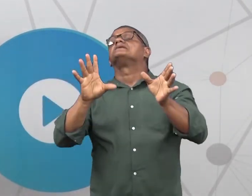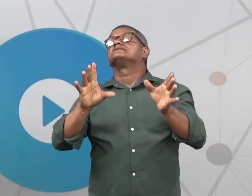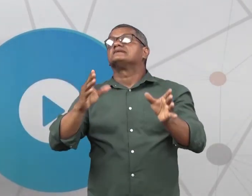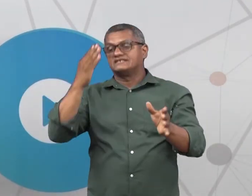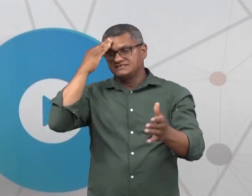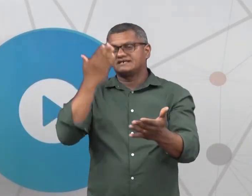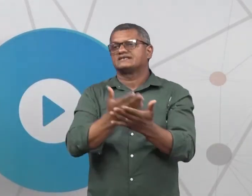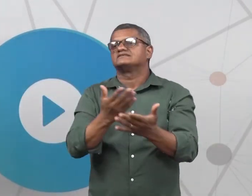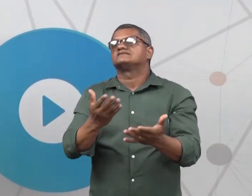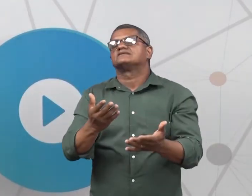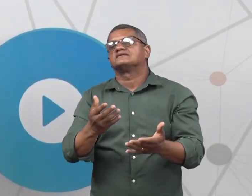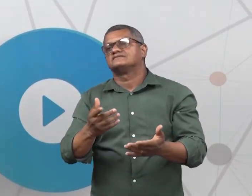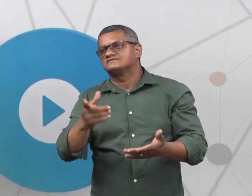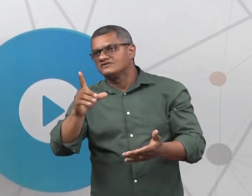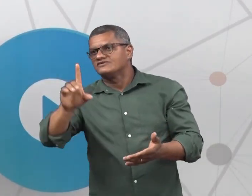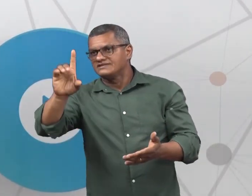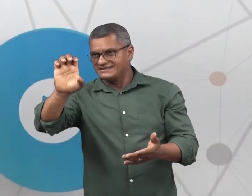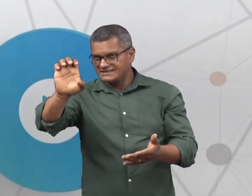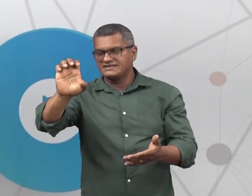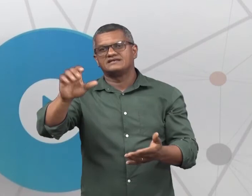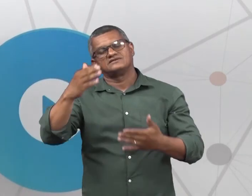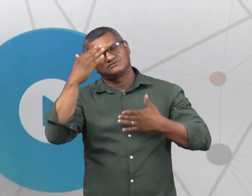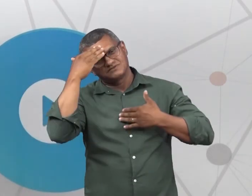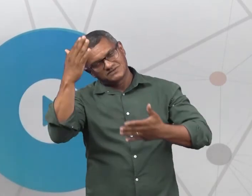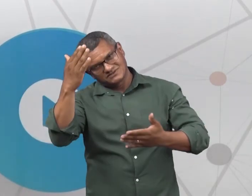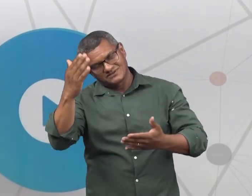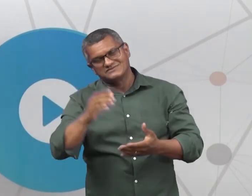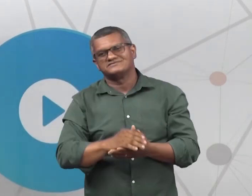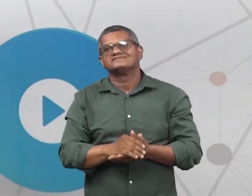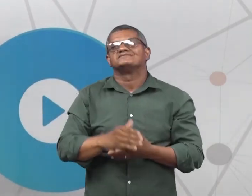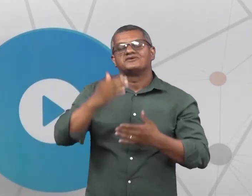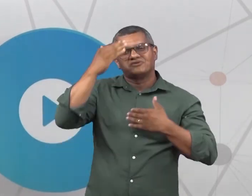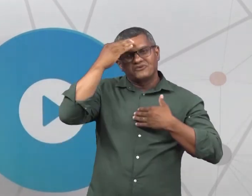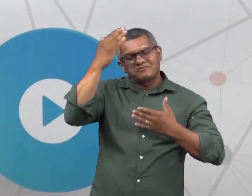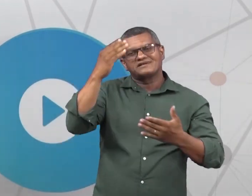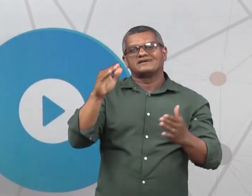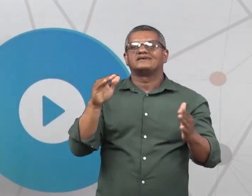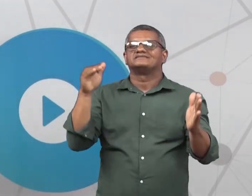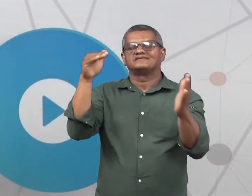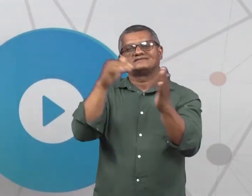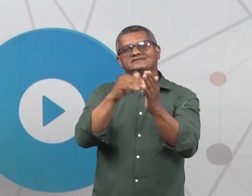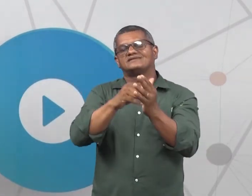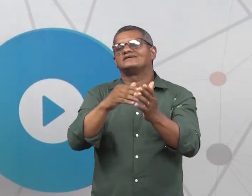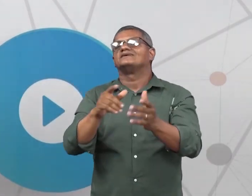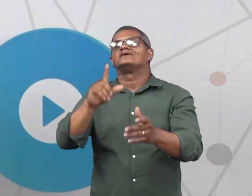Eu agradeço a participação de todos e até a próxima.